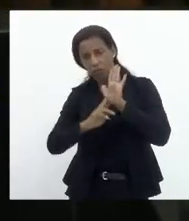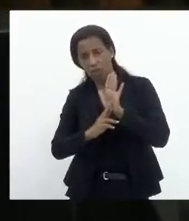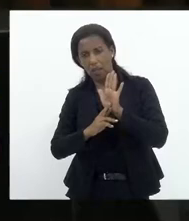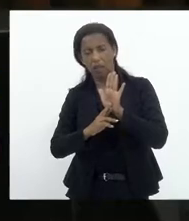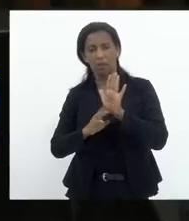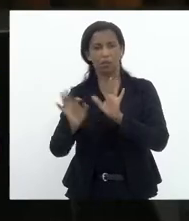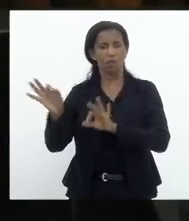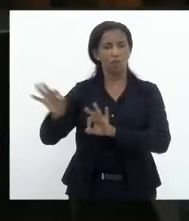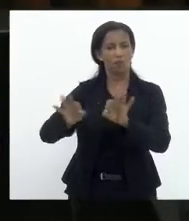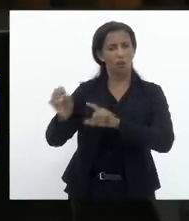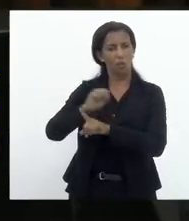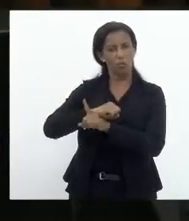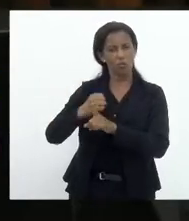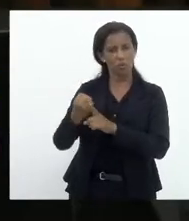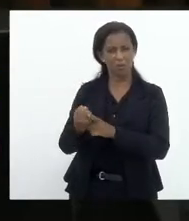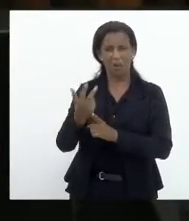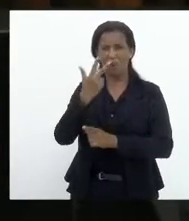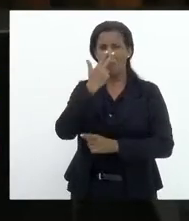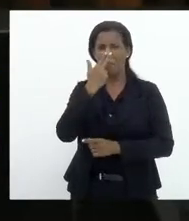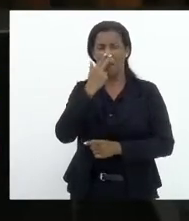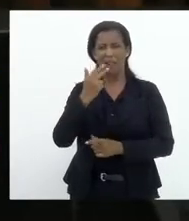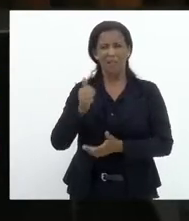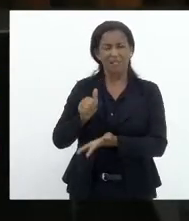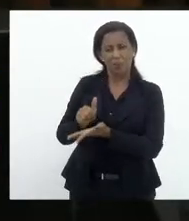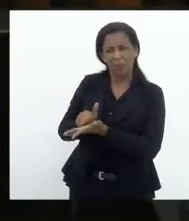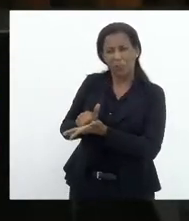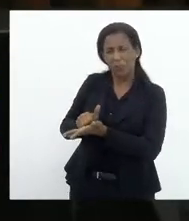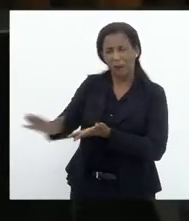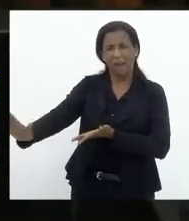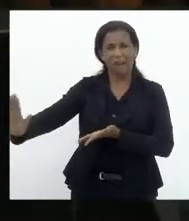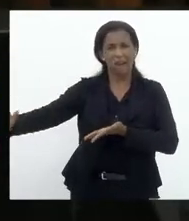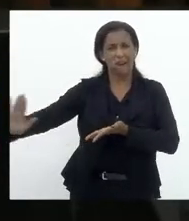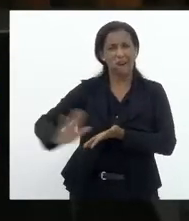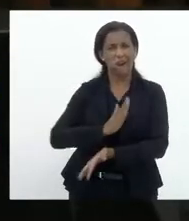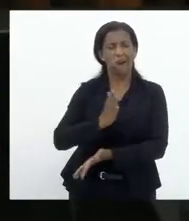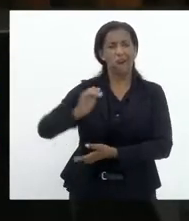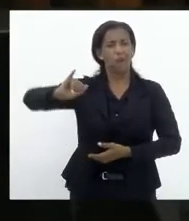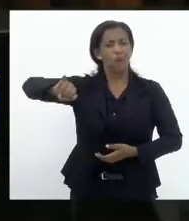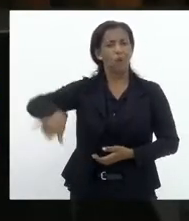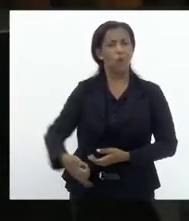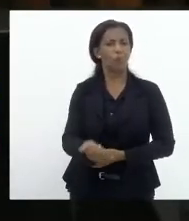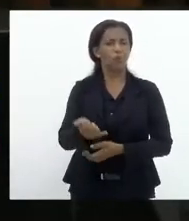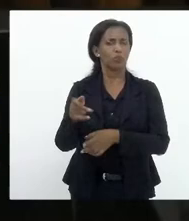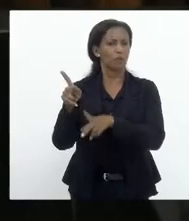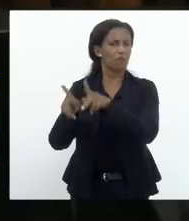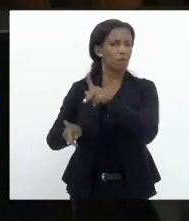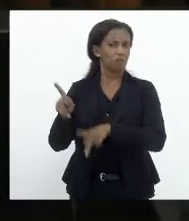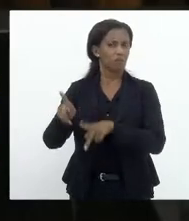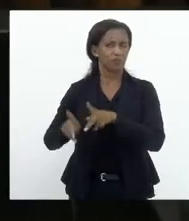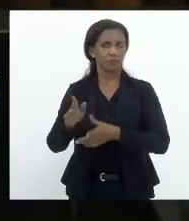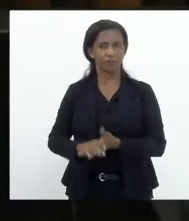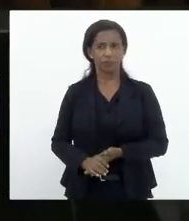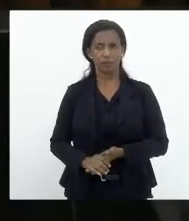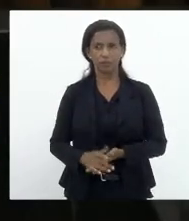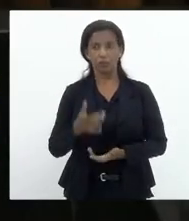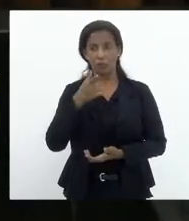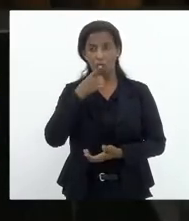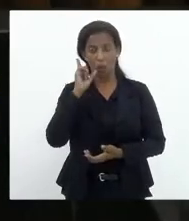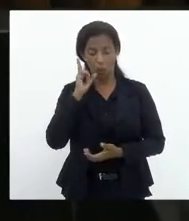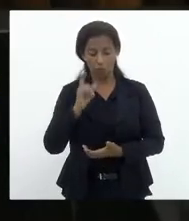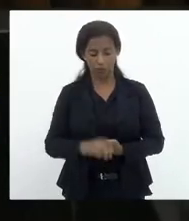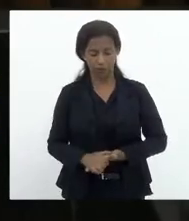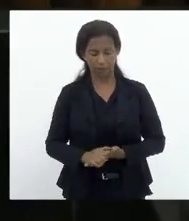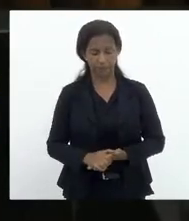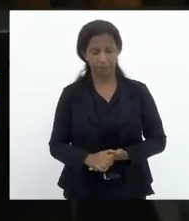elas são usadas para encarcerar exterminar e acabar com oportunidade dessa população ontem trouxe